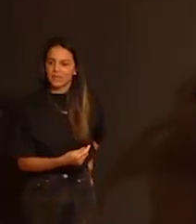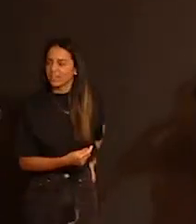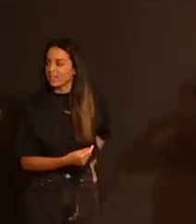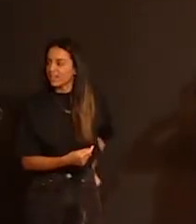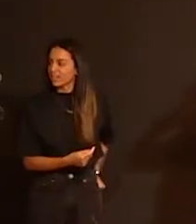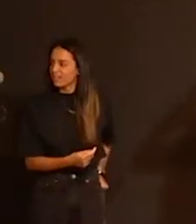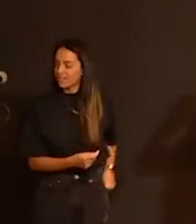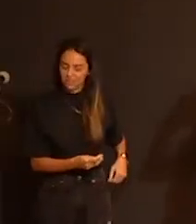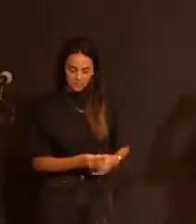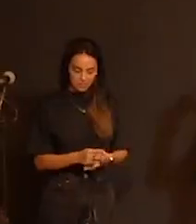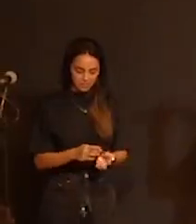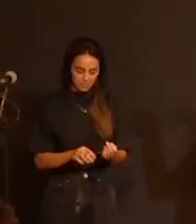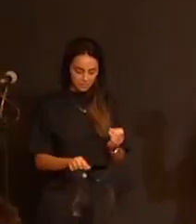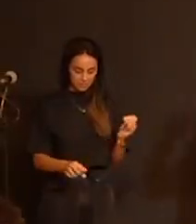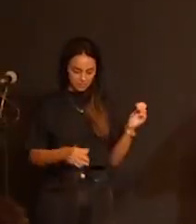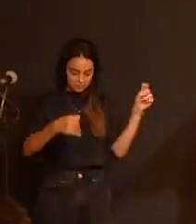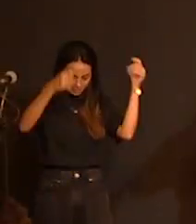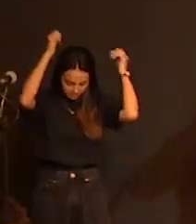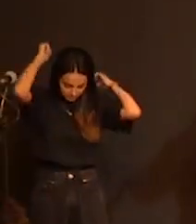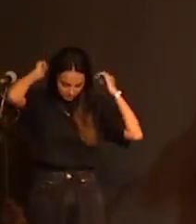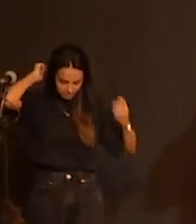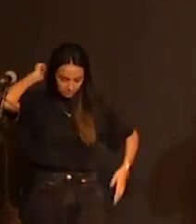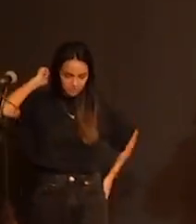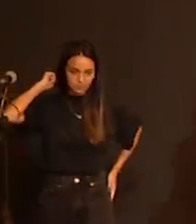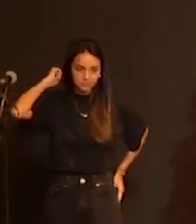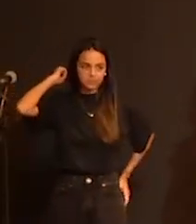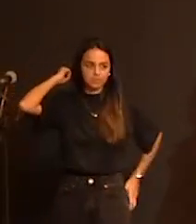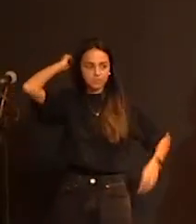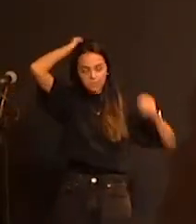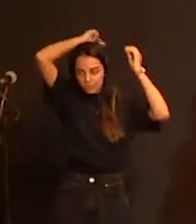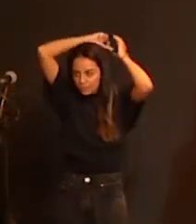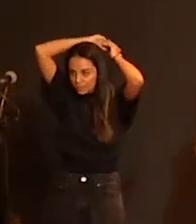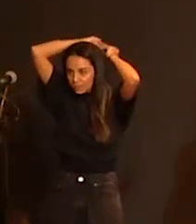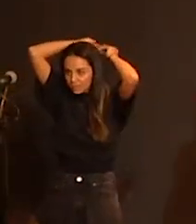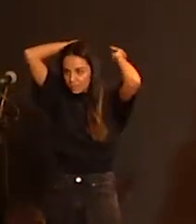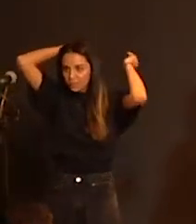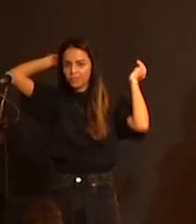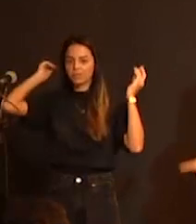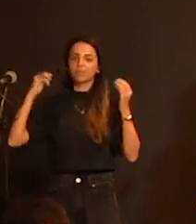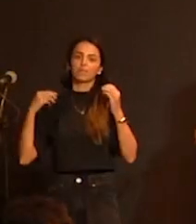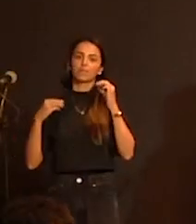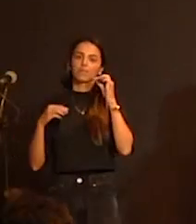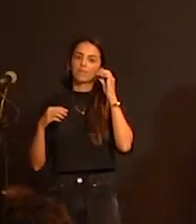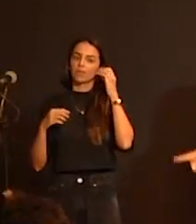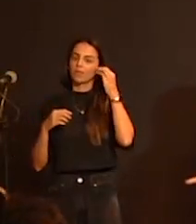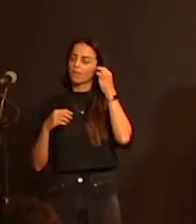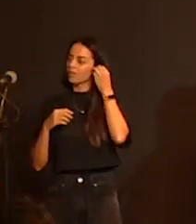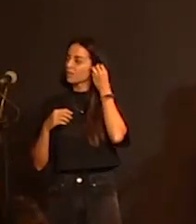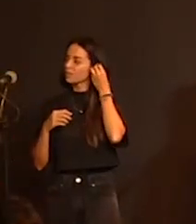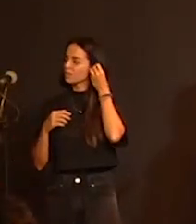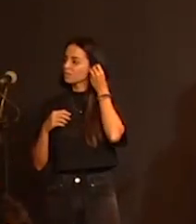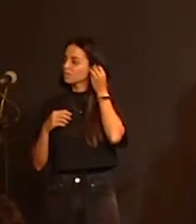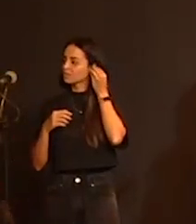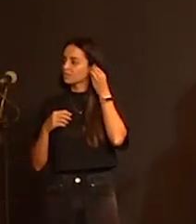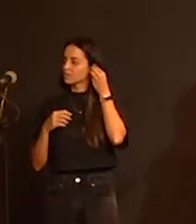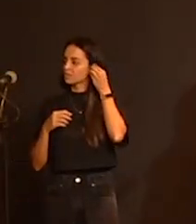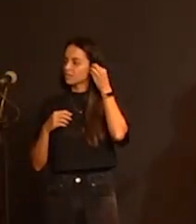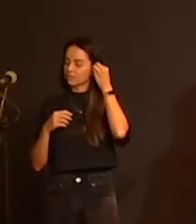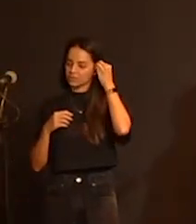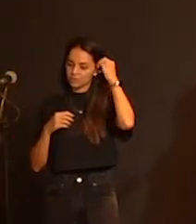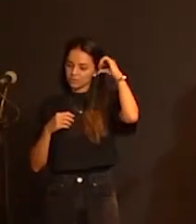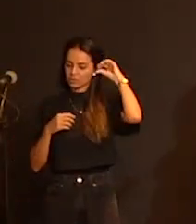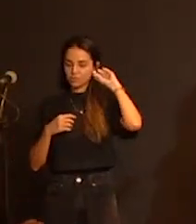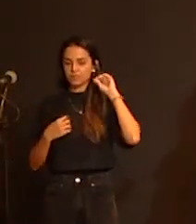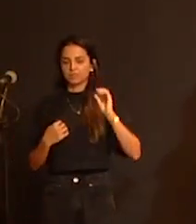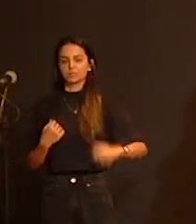Você pode ir no local de trabalho dele e ver como ele trata cada doente, cada paciente que vai com ele, como ele trata